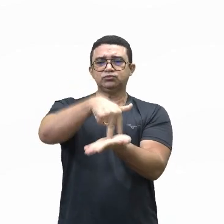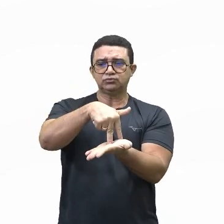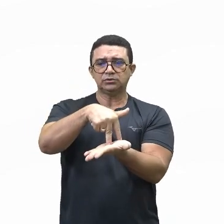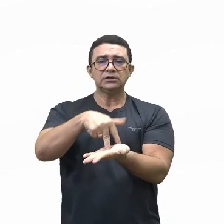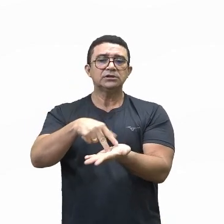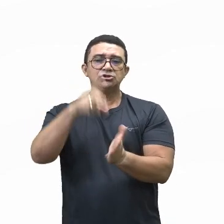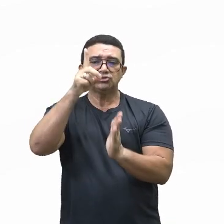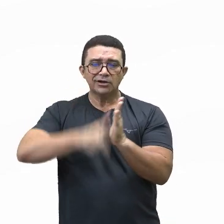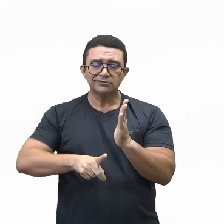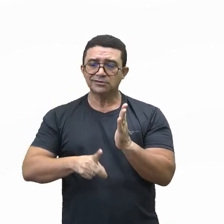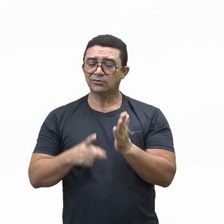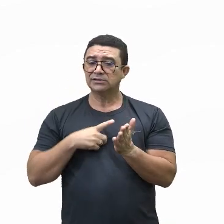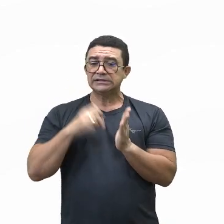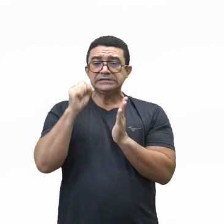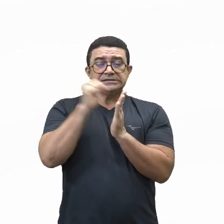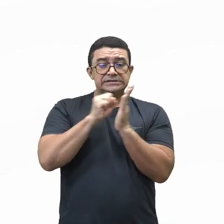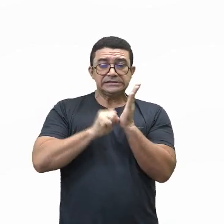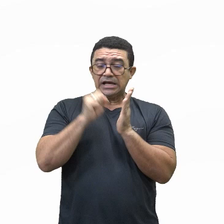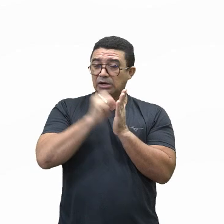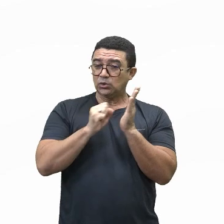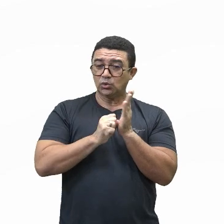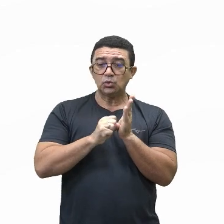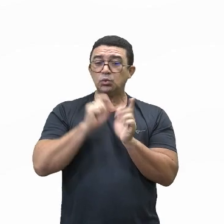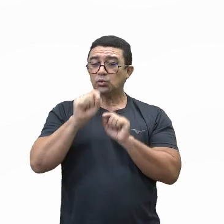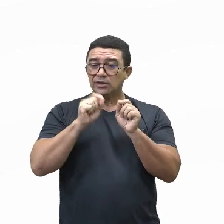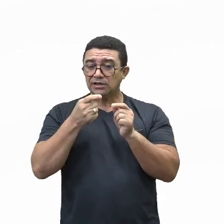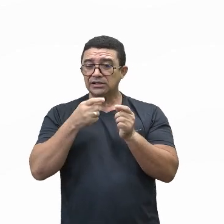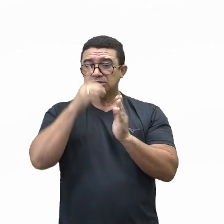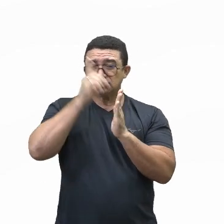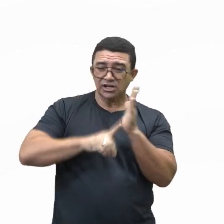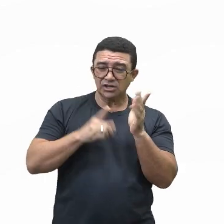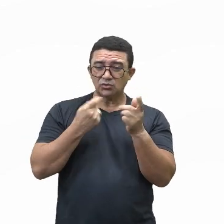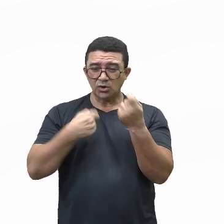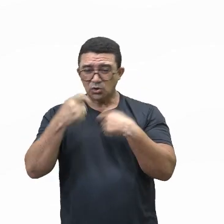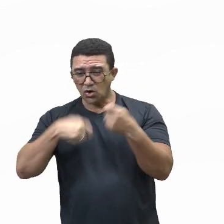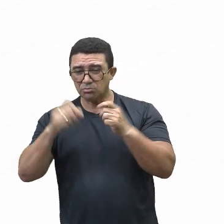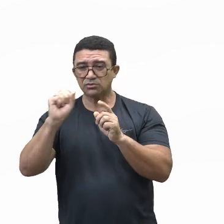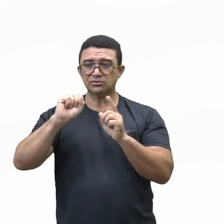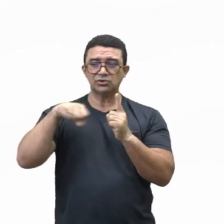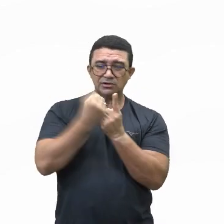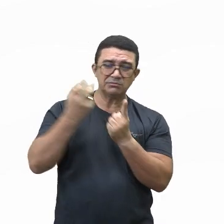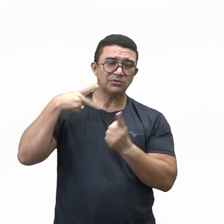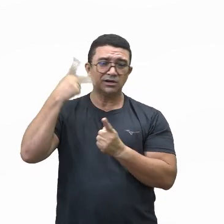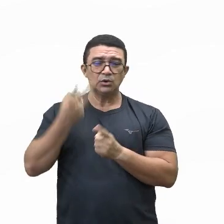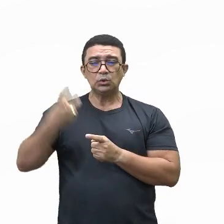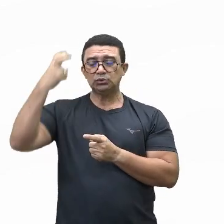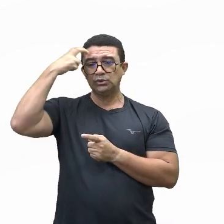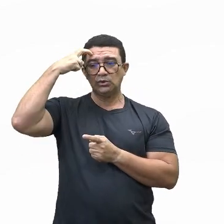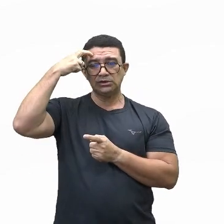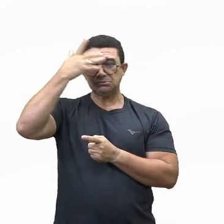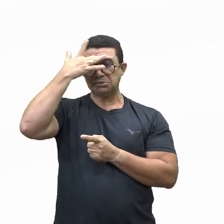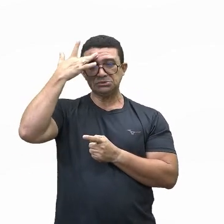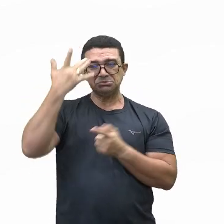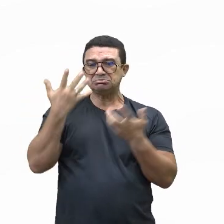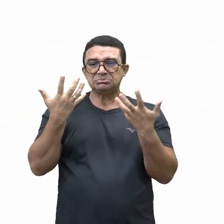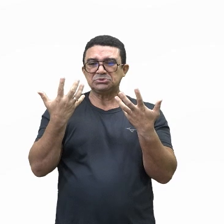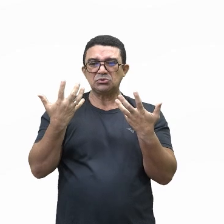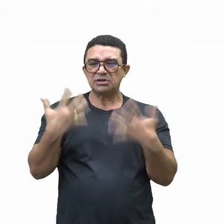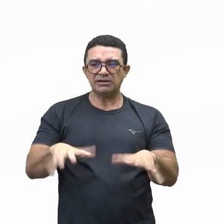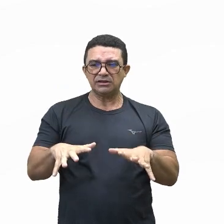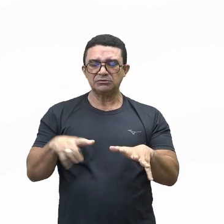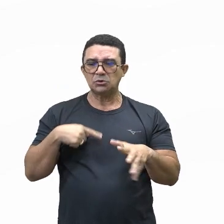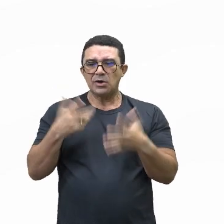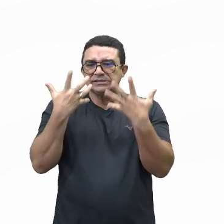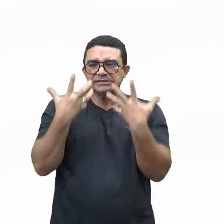Durante séculos, as mulheres tiveram seus direitos econômicos, políticos, sociais e culturais negados. A história